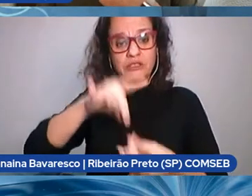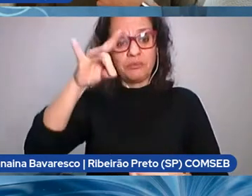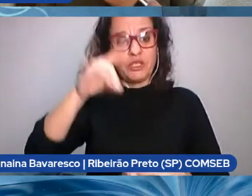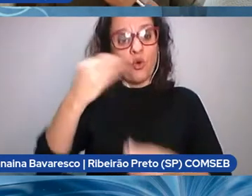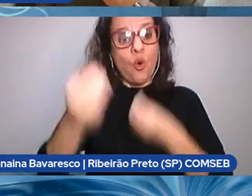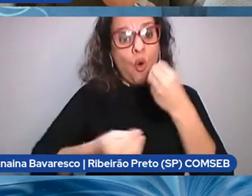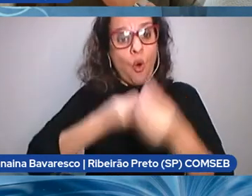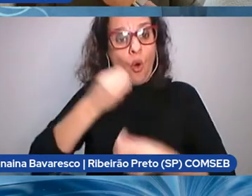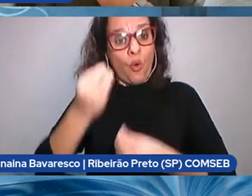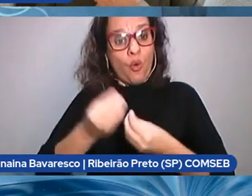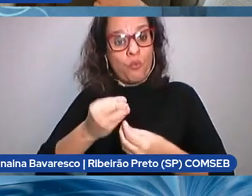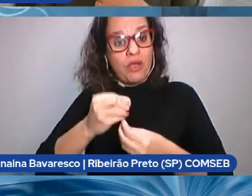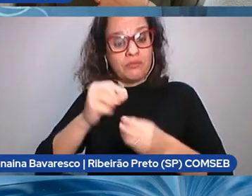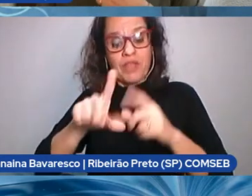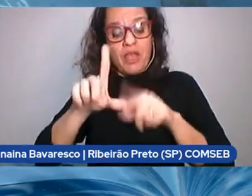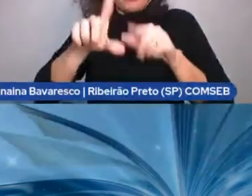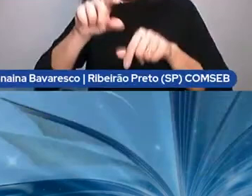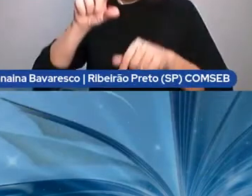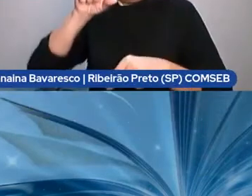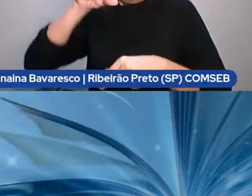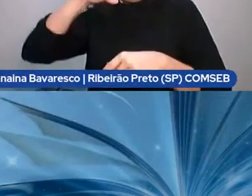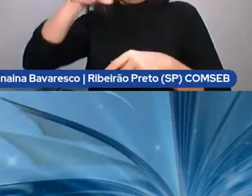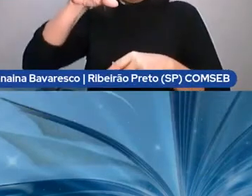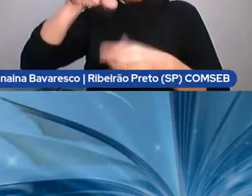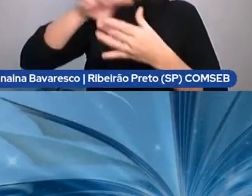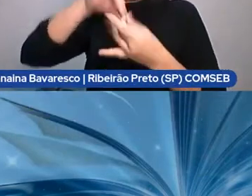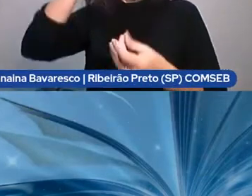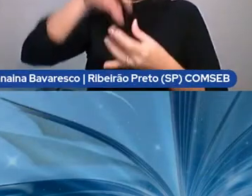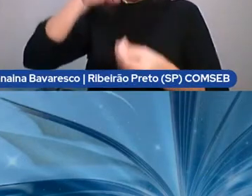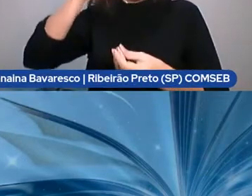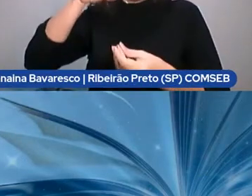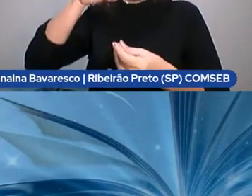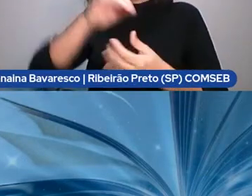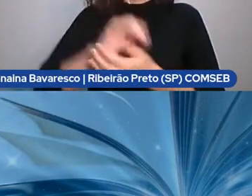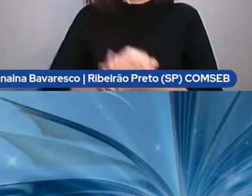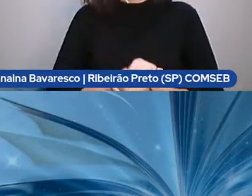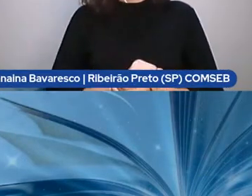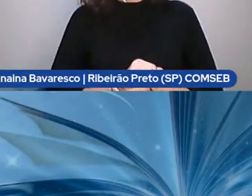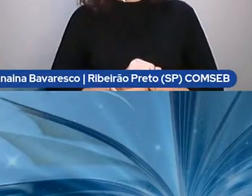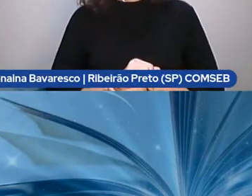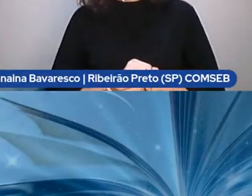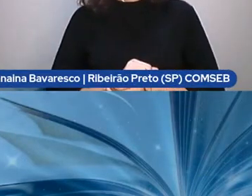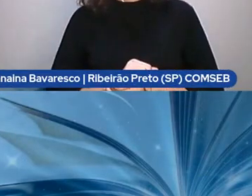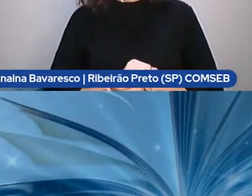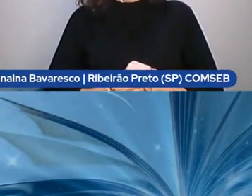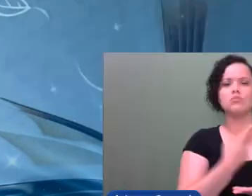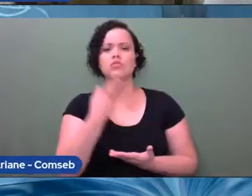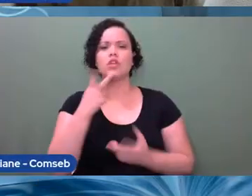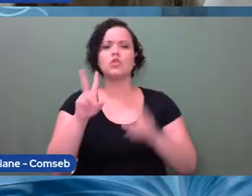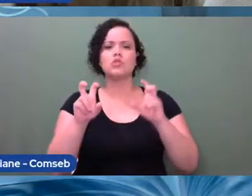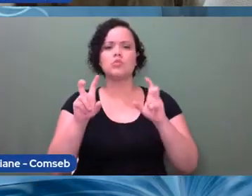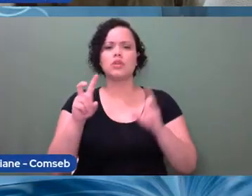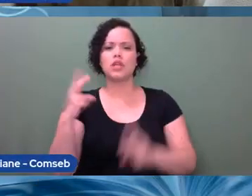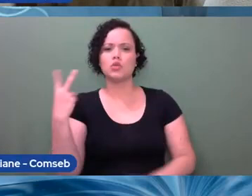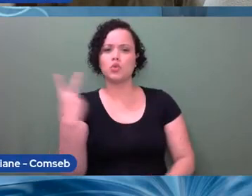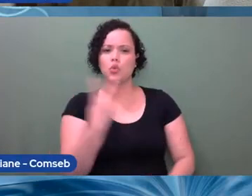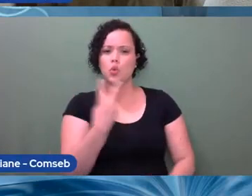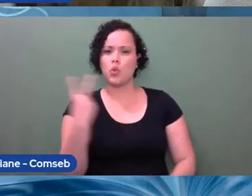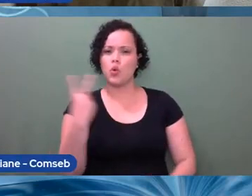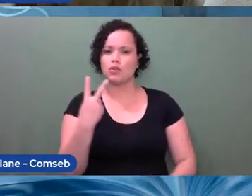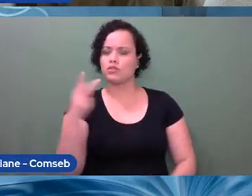em letra maiúscula, espírito iniciando com letra maiúscula. Então, nós estamos falando de duas entidades que